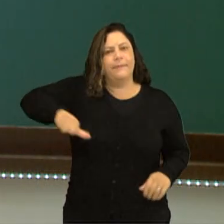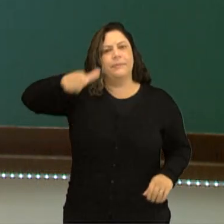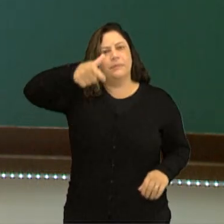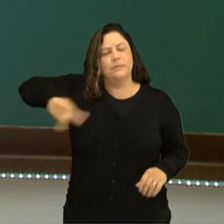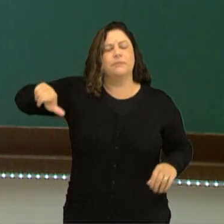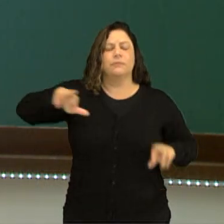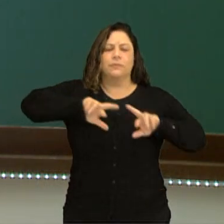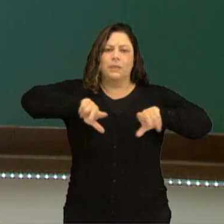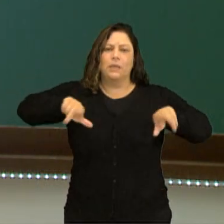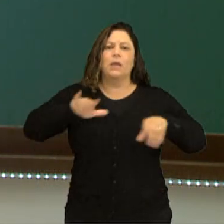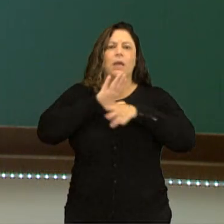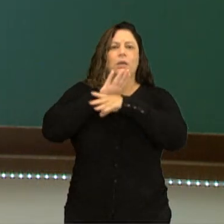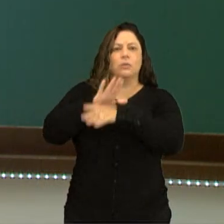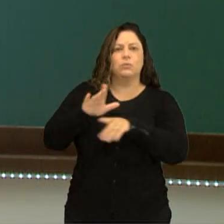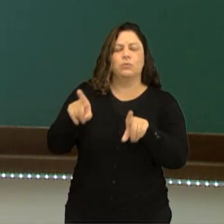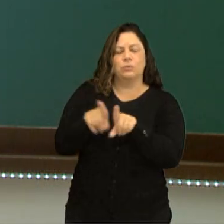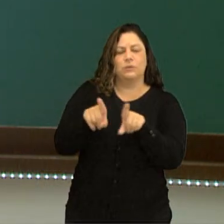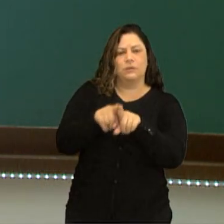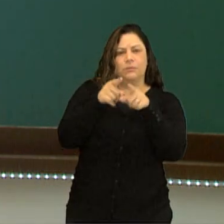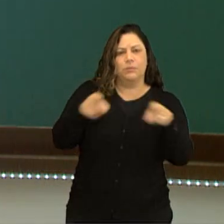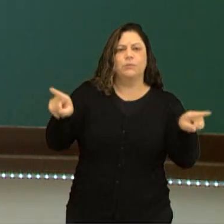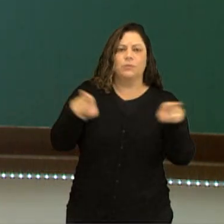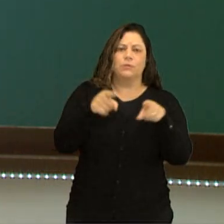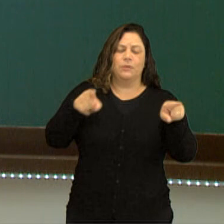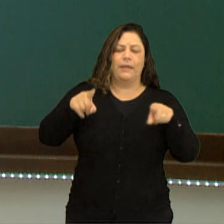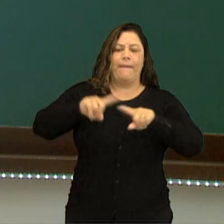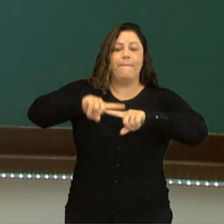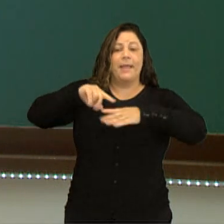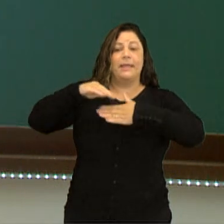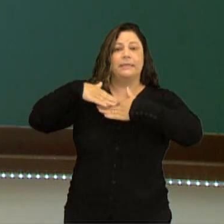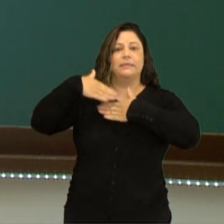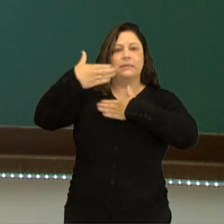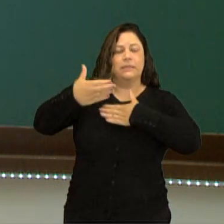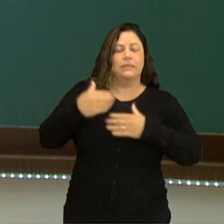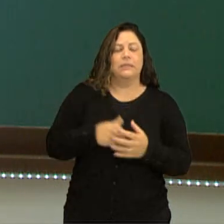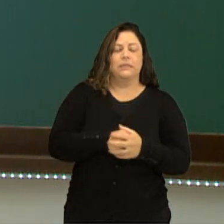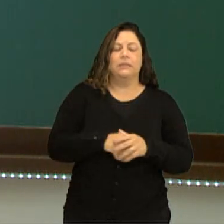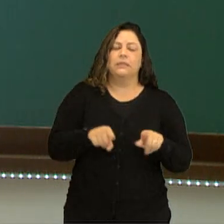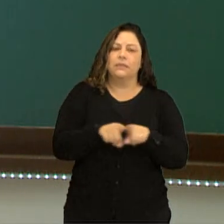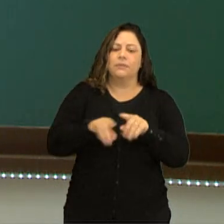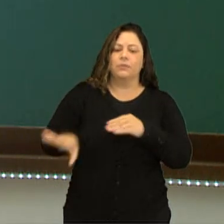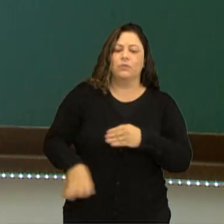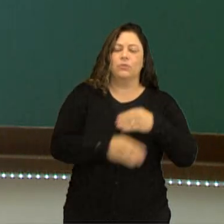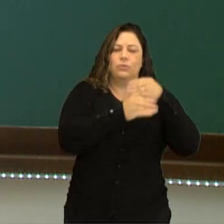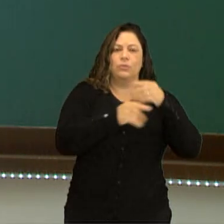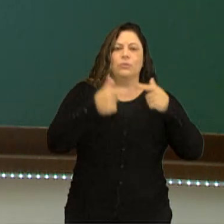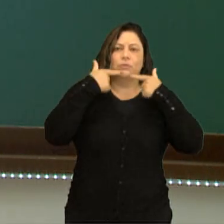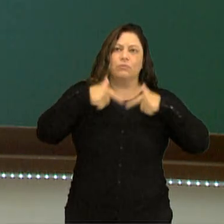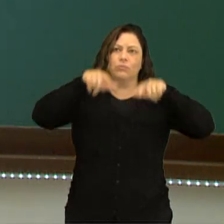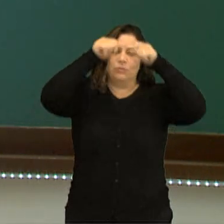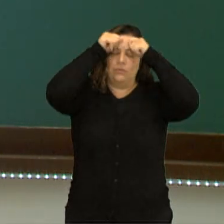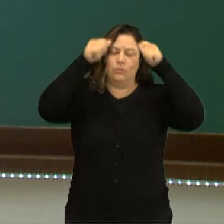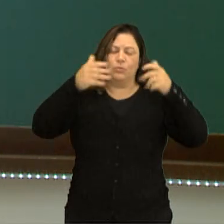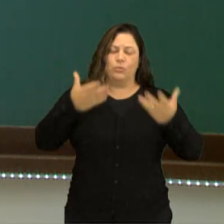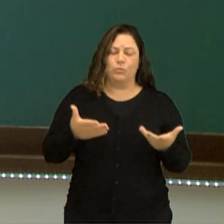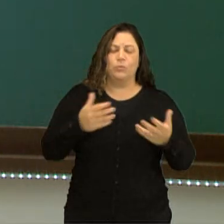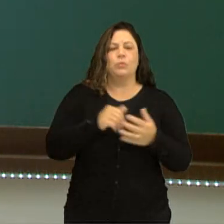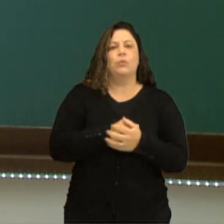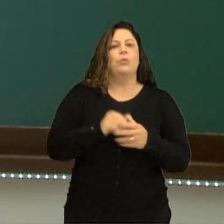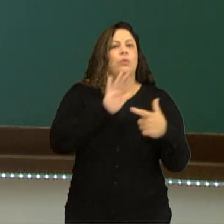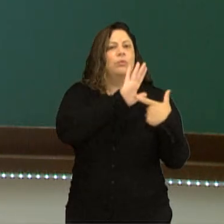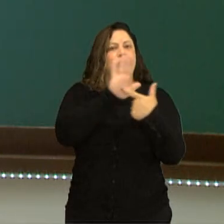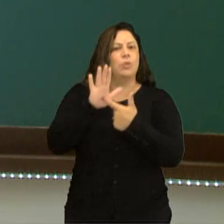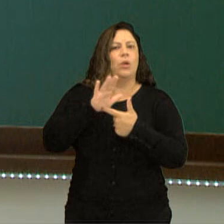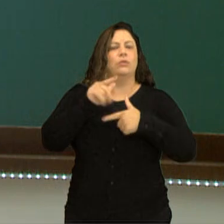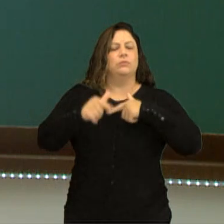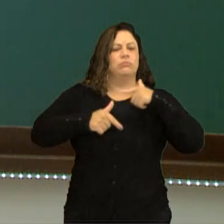na musicalidade também. Mas além, temos recursos linguísticos, algumas figuras de linguagem que mostram um